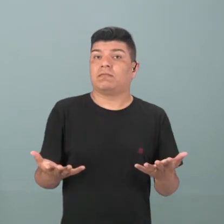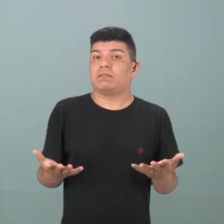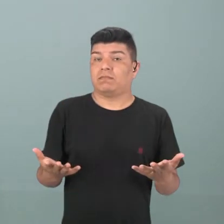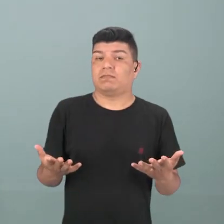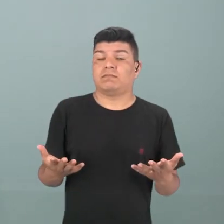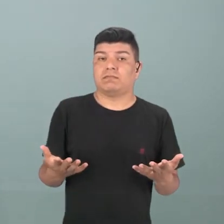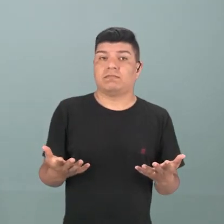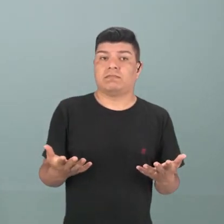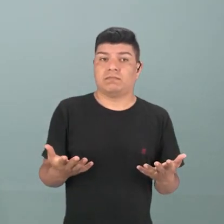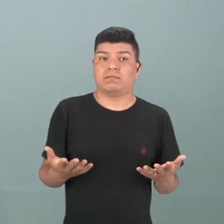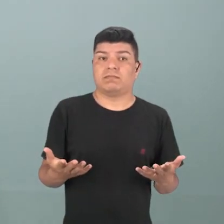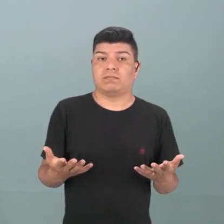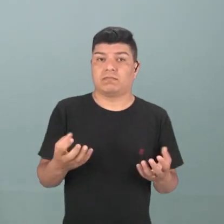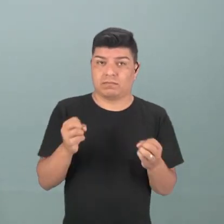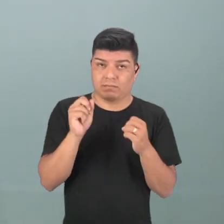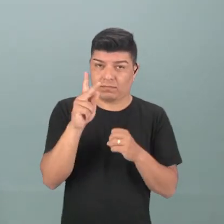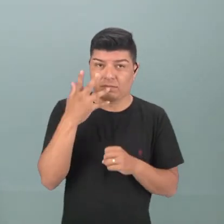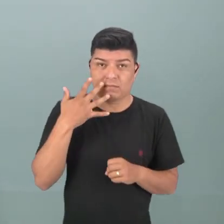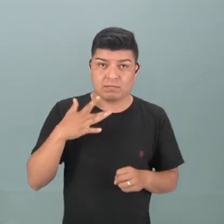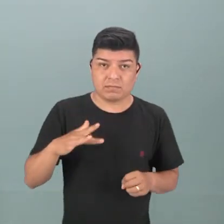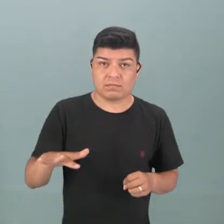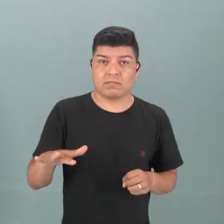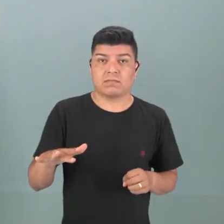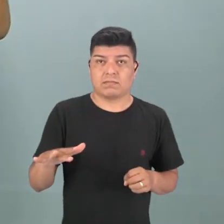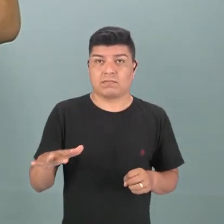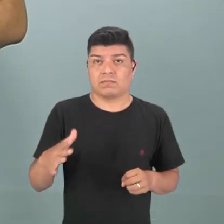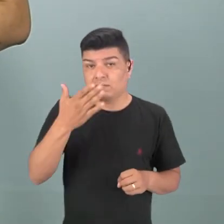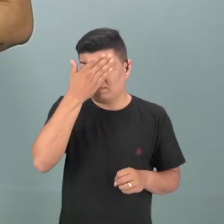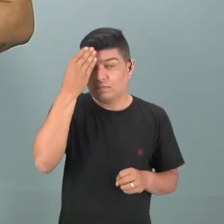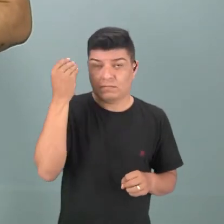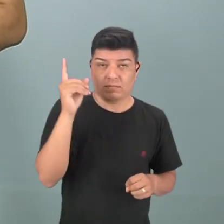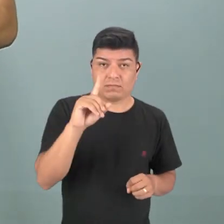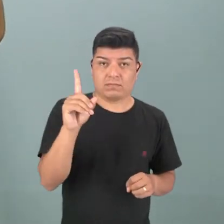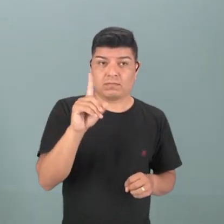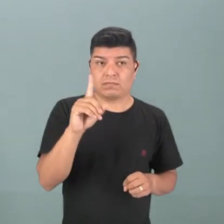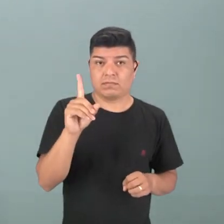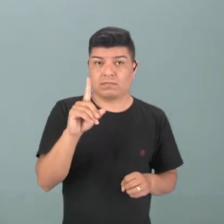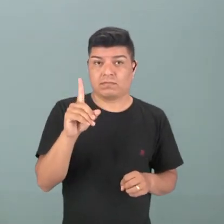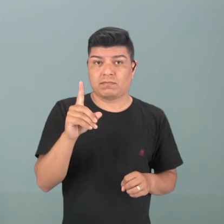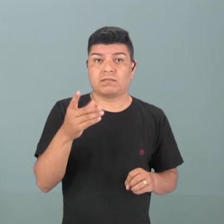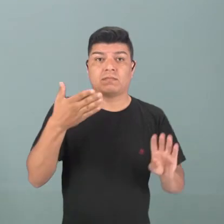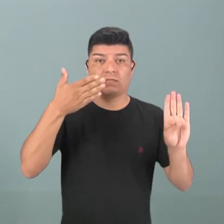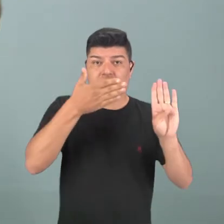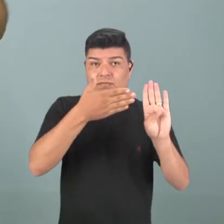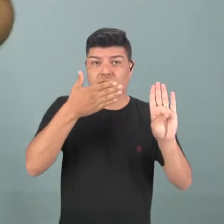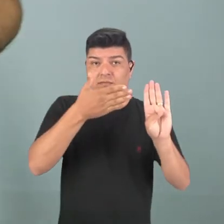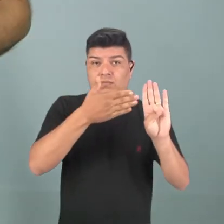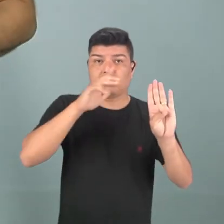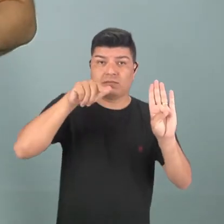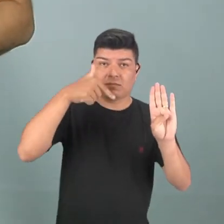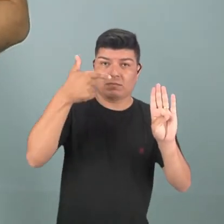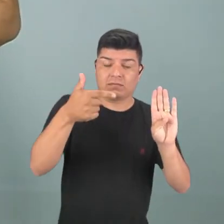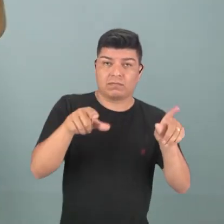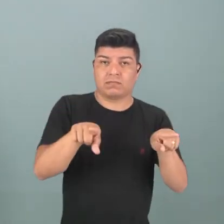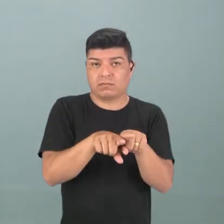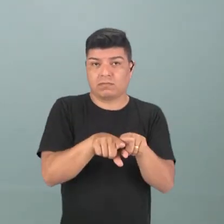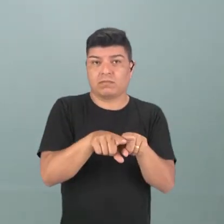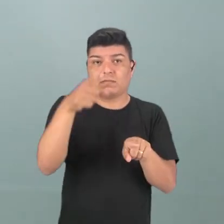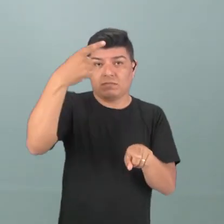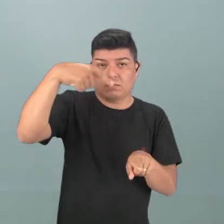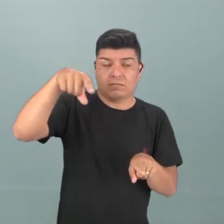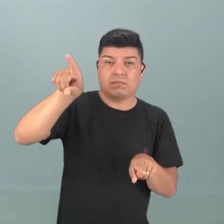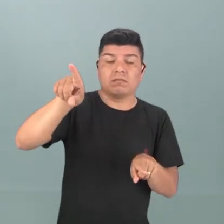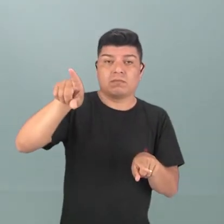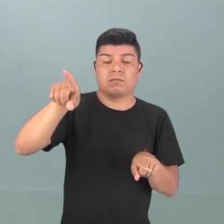aqui. Ok, crianças? E não esqueçam, viu? Para vocês acessar essa aula e outras aulas, você